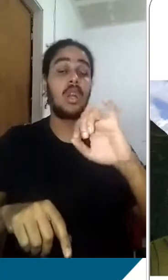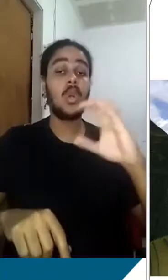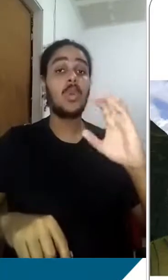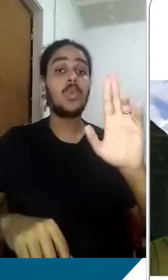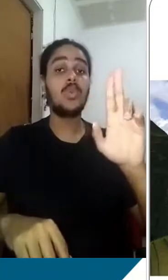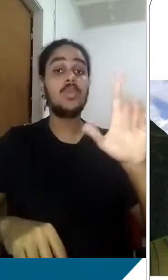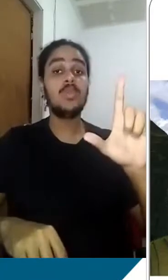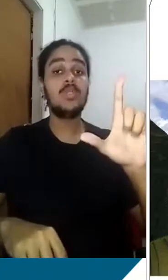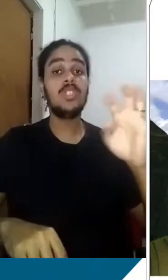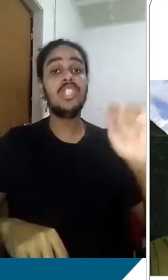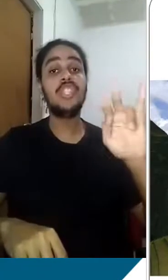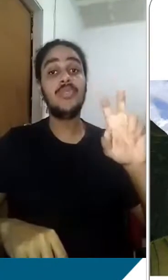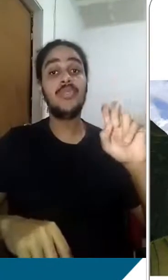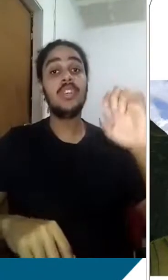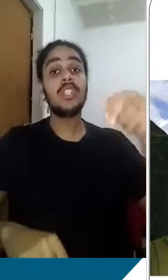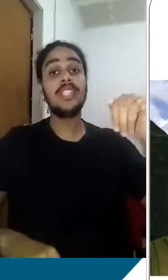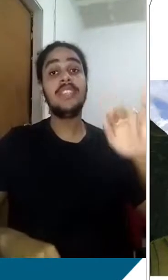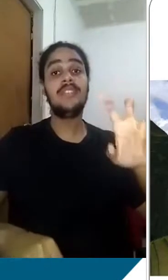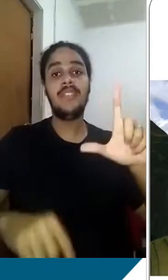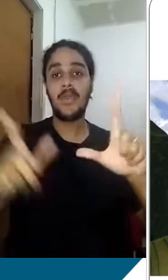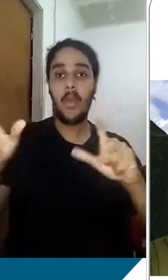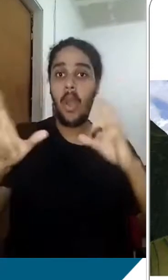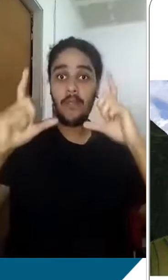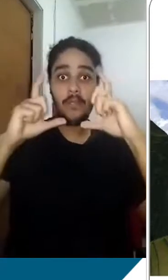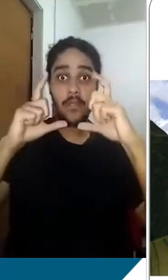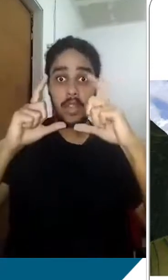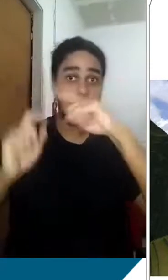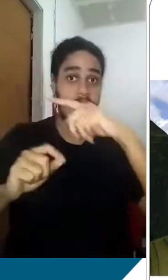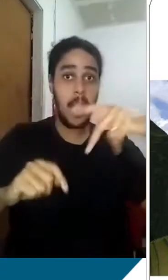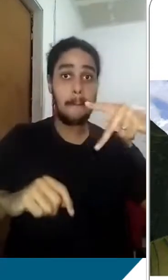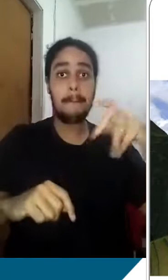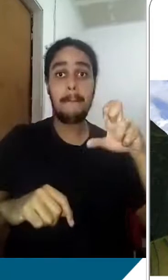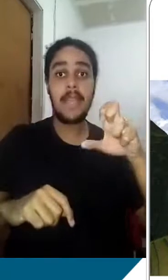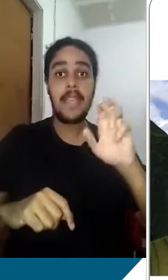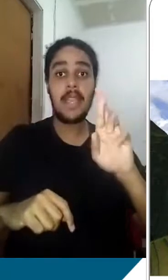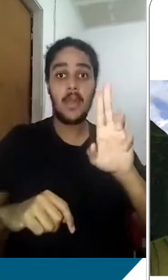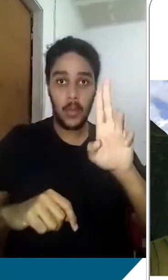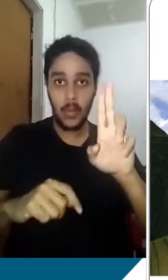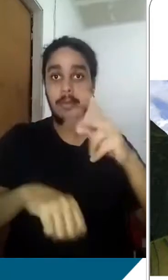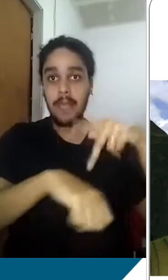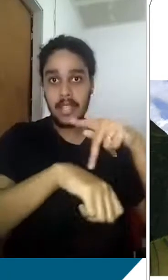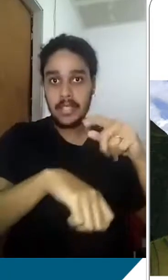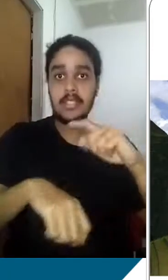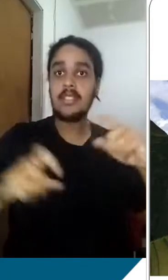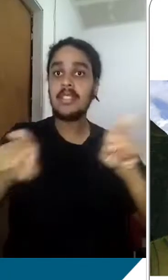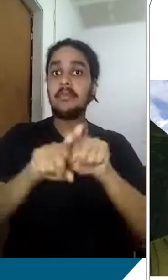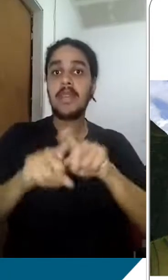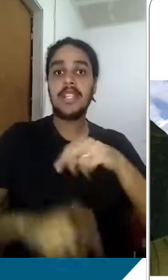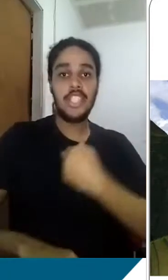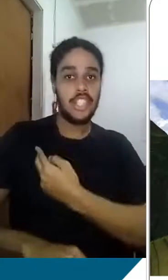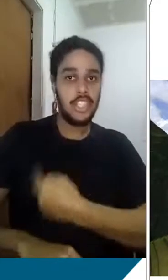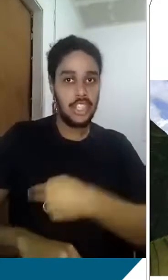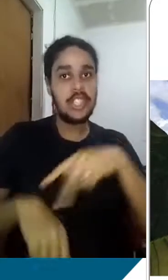duas imagens, uma, né, dos Andes, uma imagem do Peru e uma imagem, né, da China,